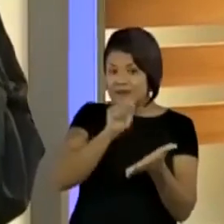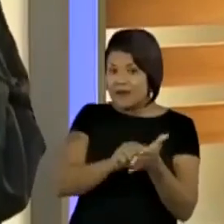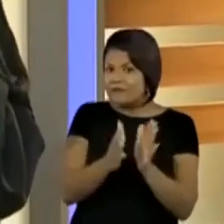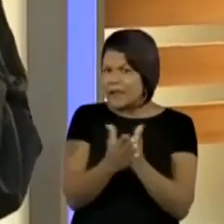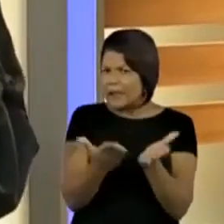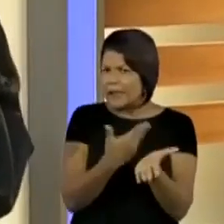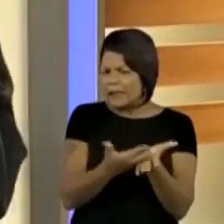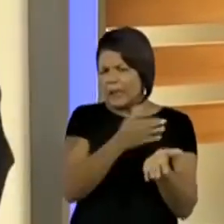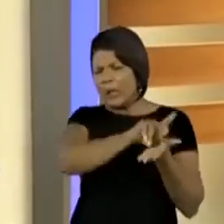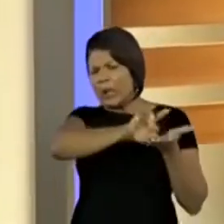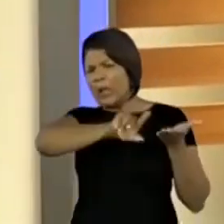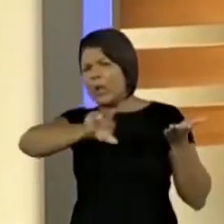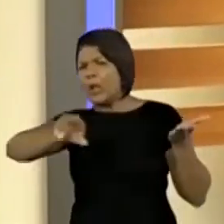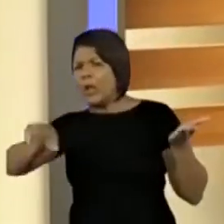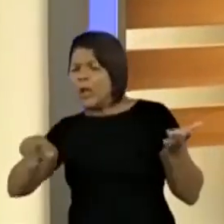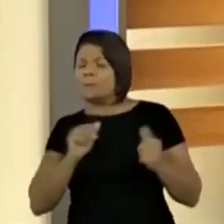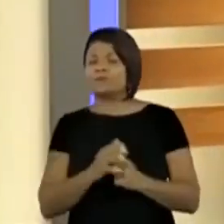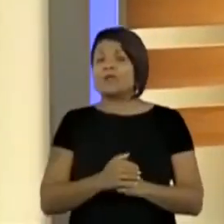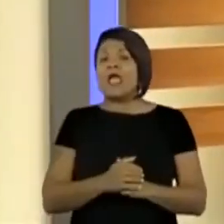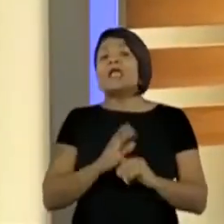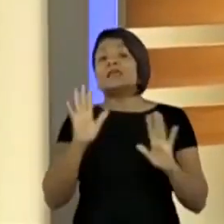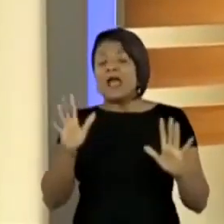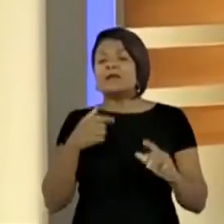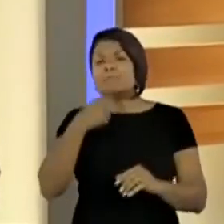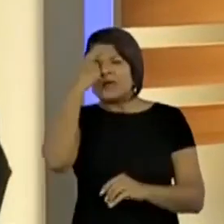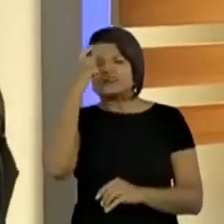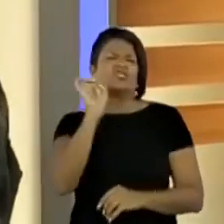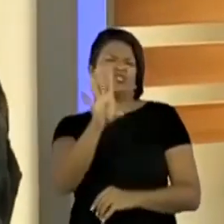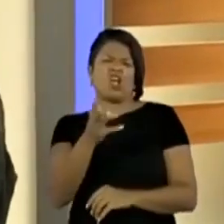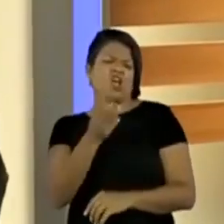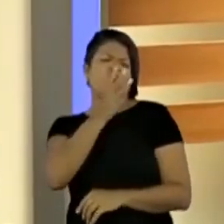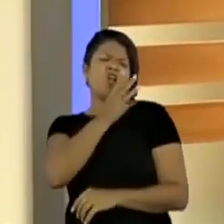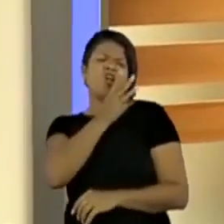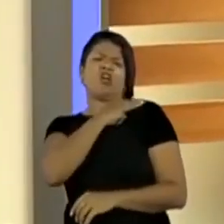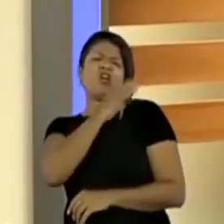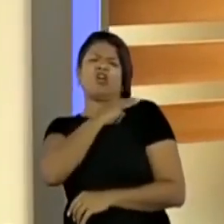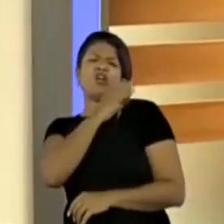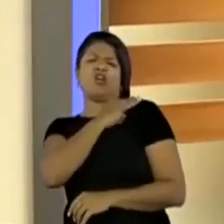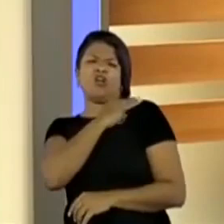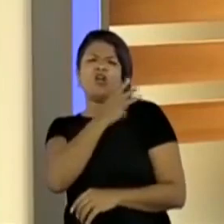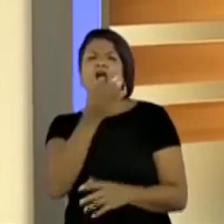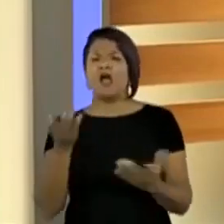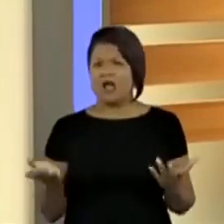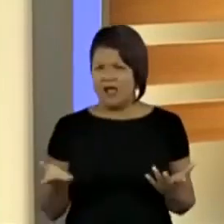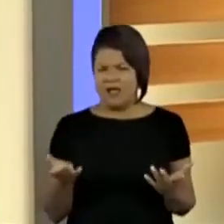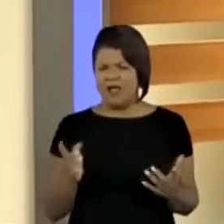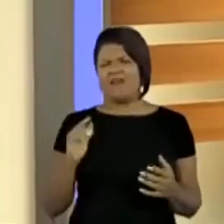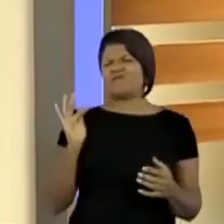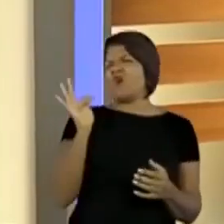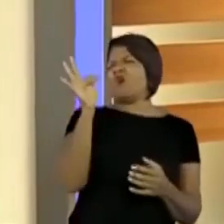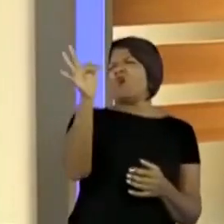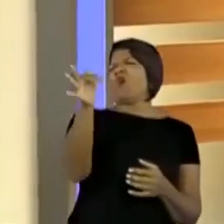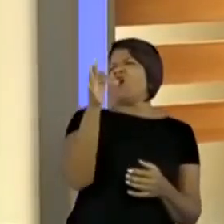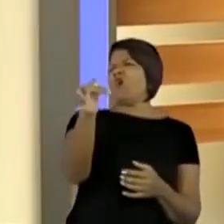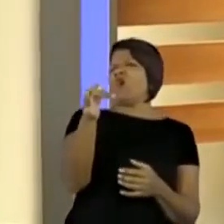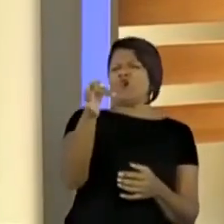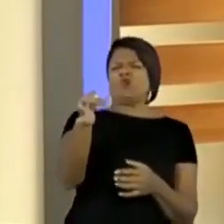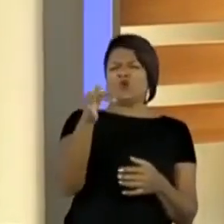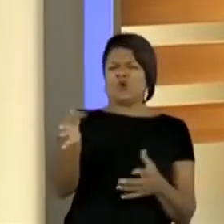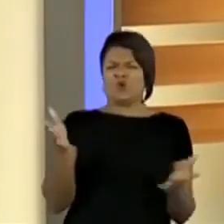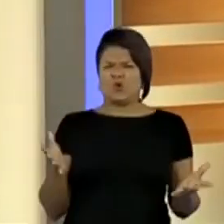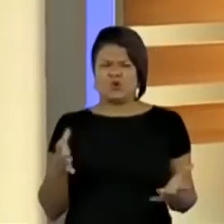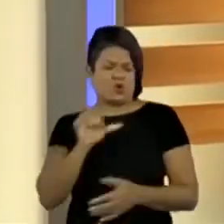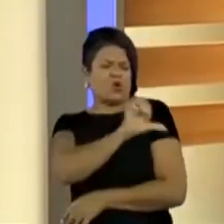acham que a gente vai trabalhar ele lá no ensino médio ou lá nos finais dos anos do ensino fundamental 2, lá para o 8º, 9º